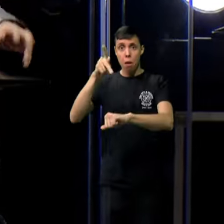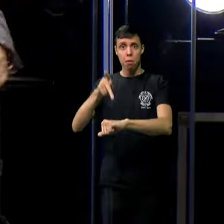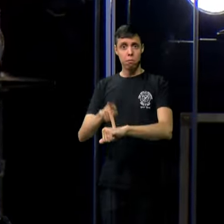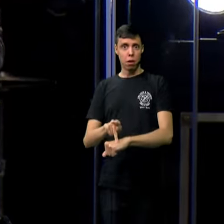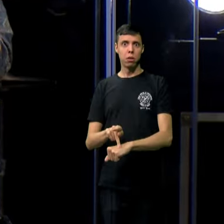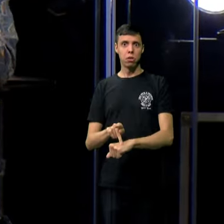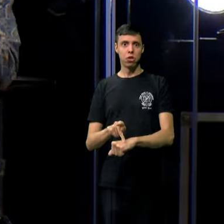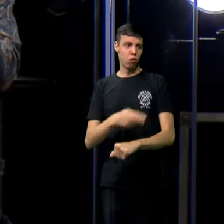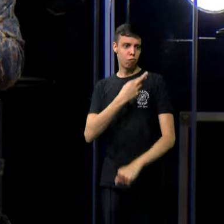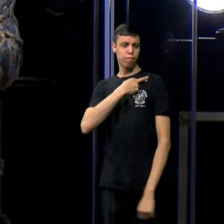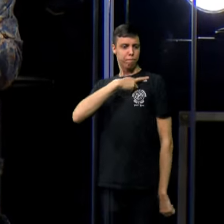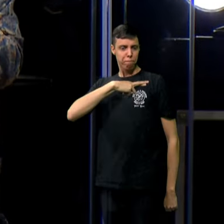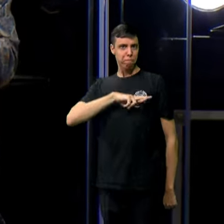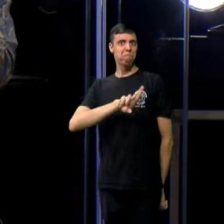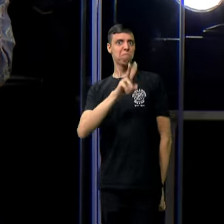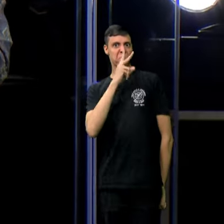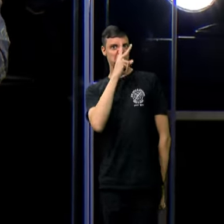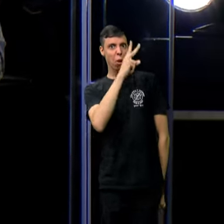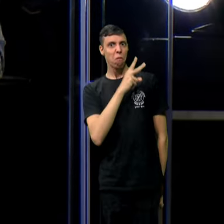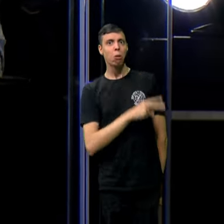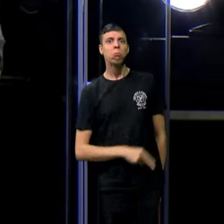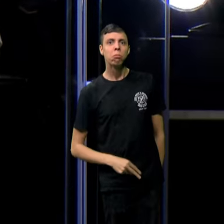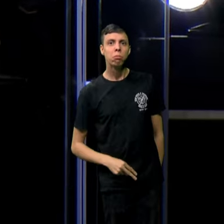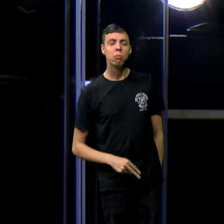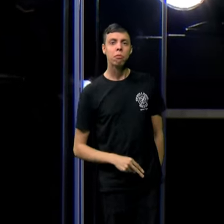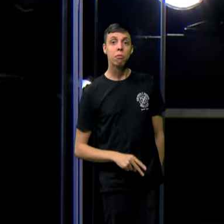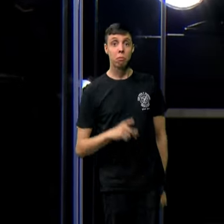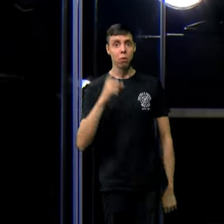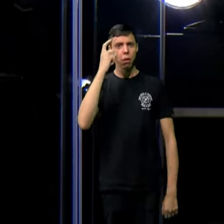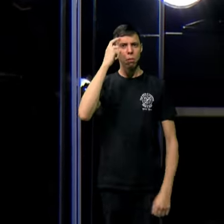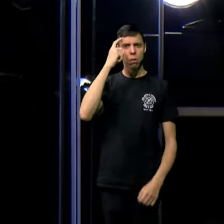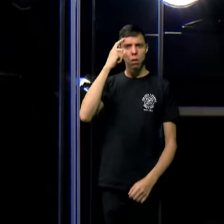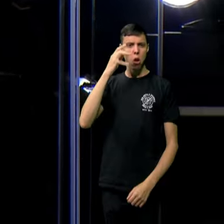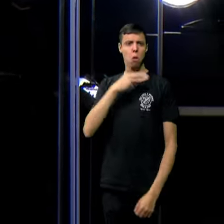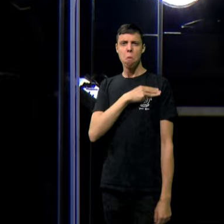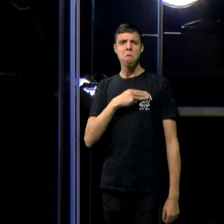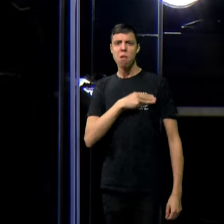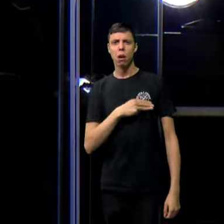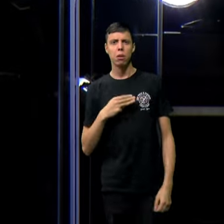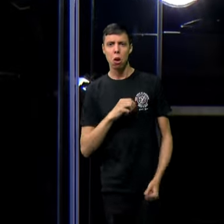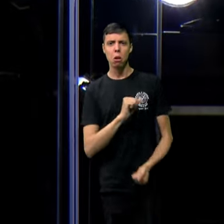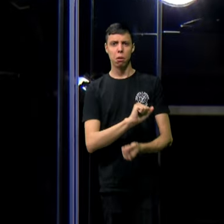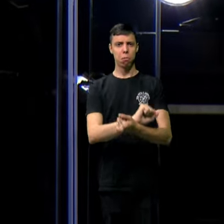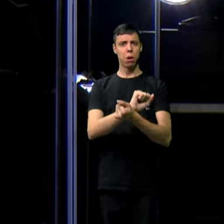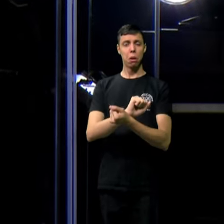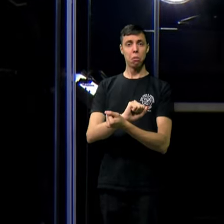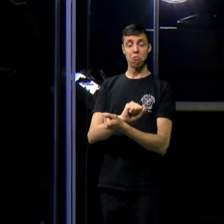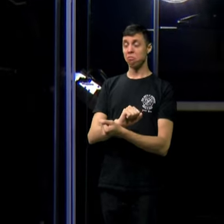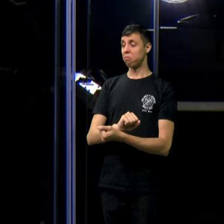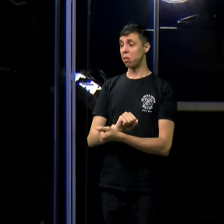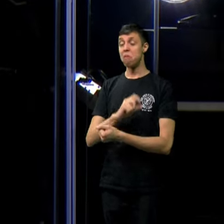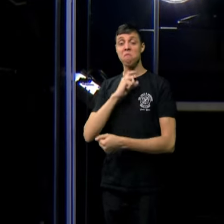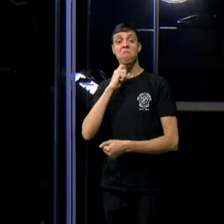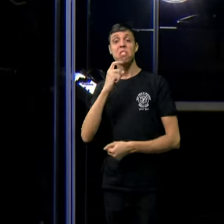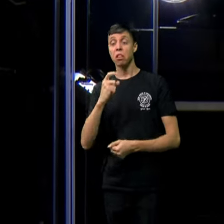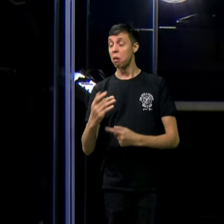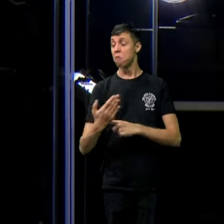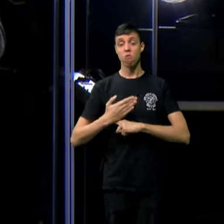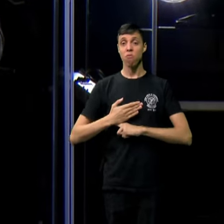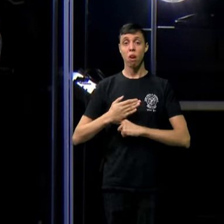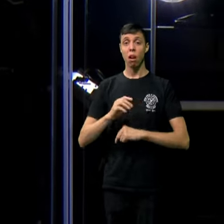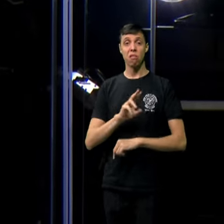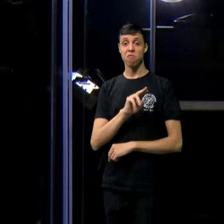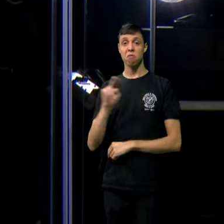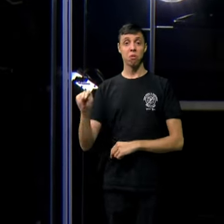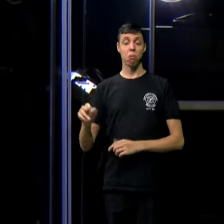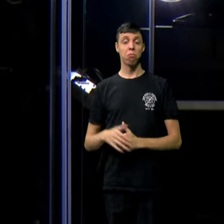absolutamente religiosos. Para você ter ideia, eu sou um missionário autopagado, nunca uma denominação me enviou a nenhum país, mas eu me financiava minhas